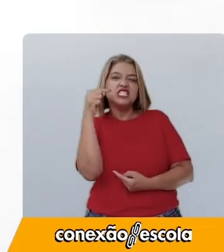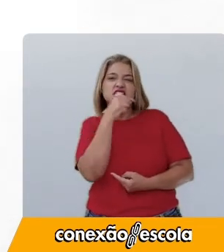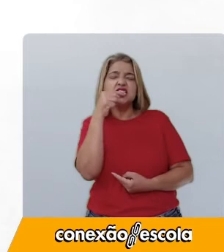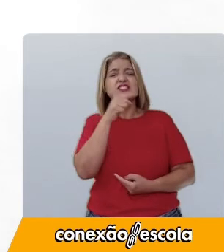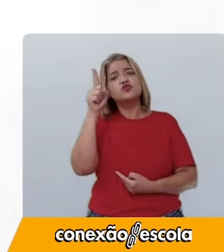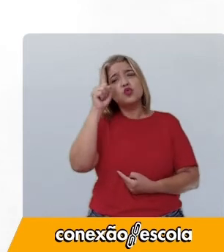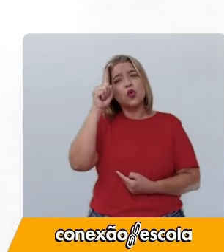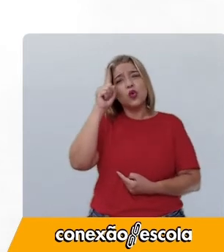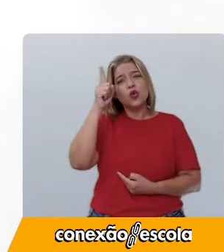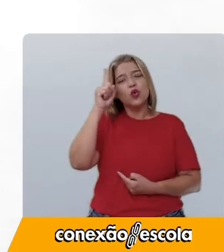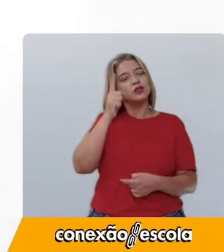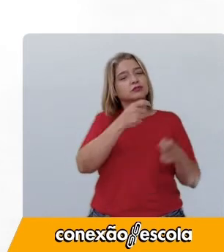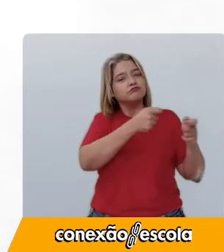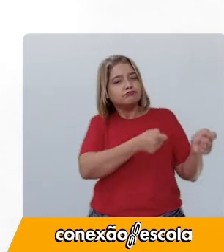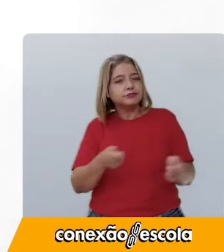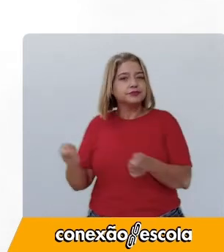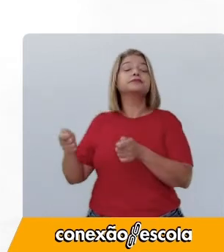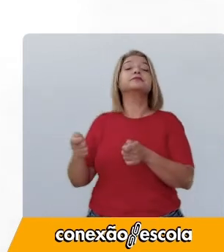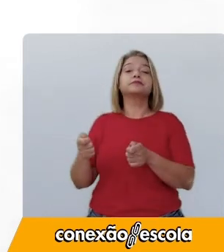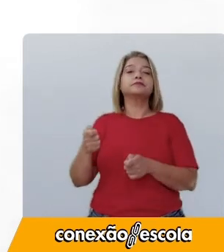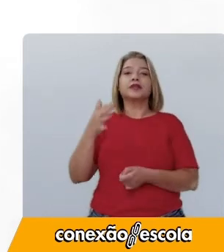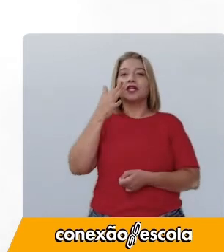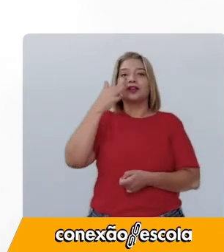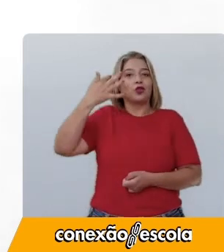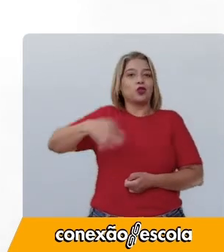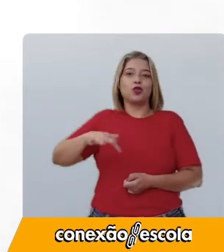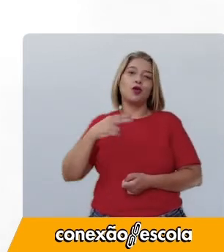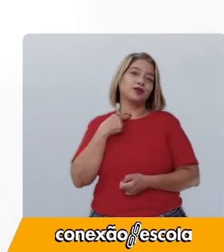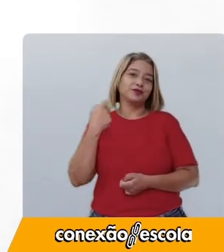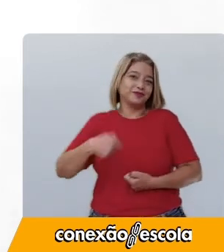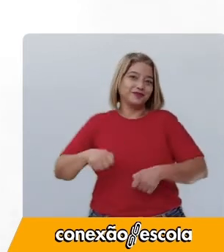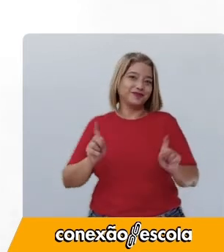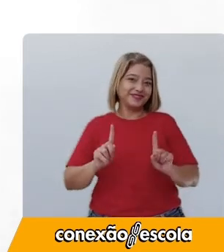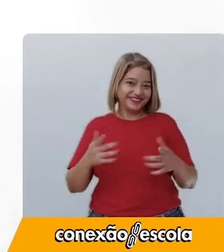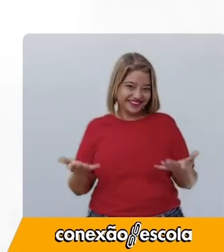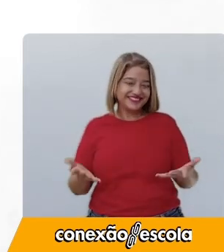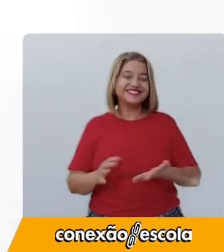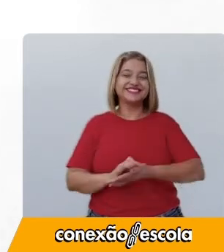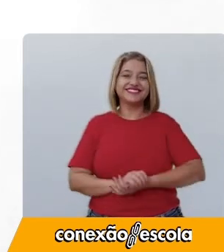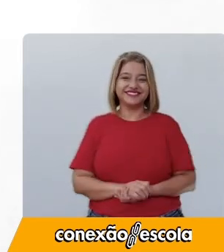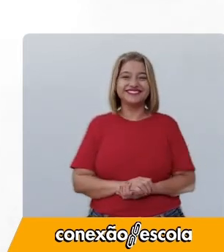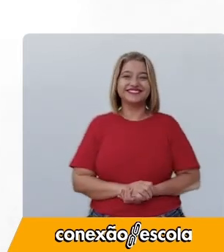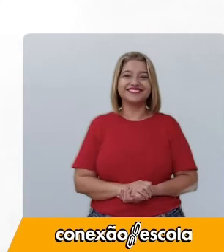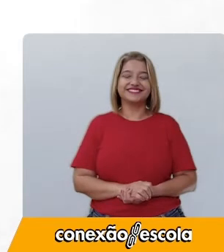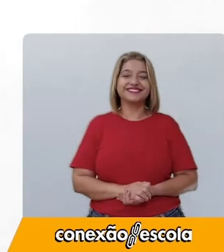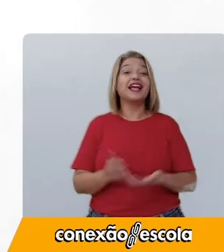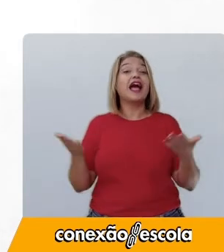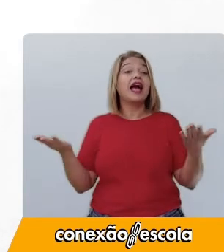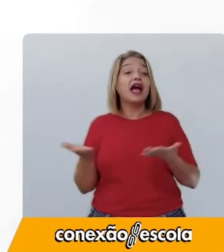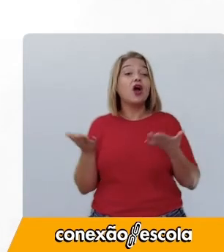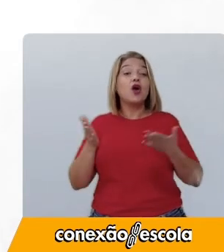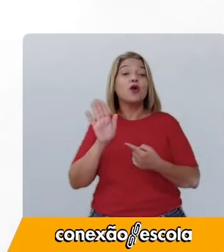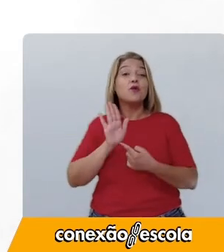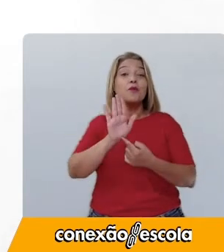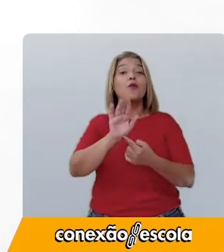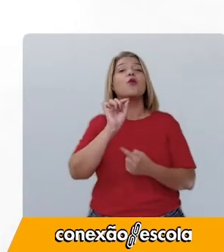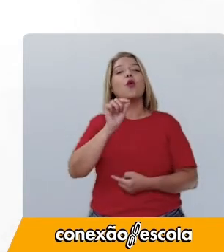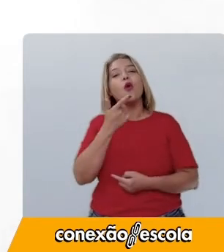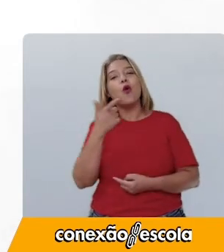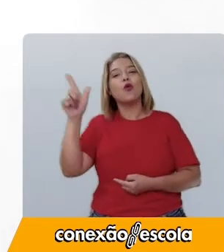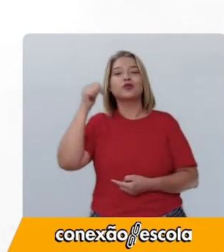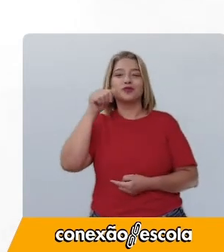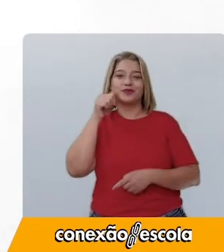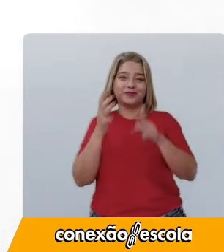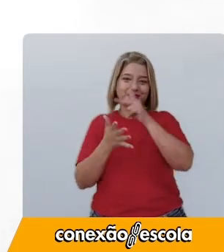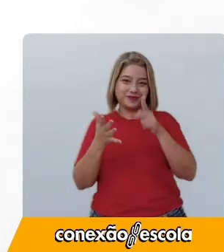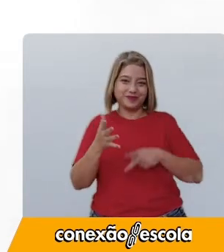todos os dias, porque aí o dente não vai doer, né? Agora eu trouxe outra